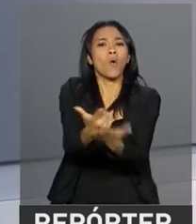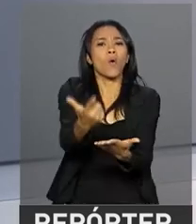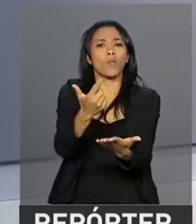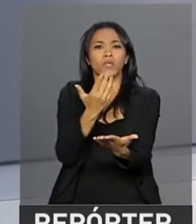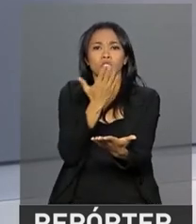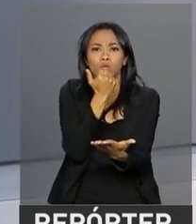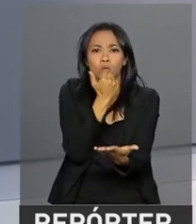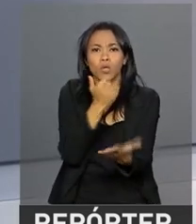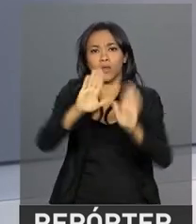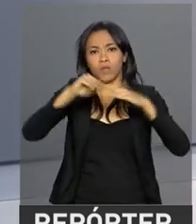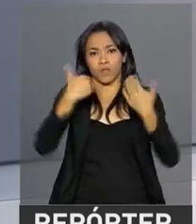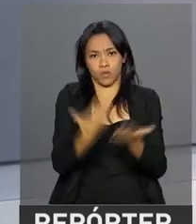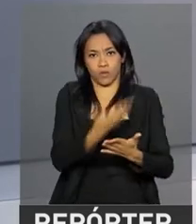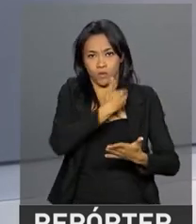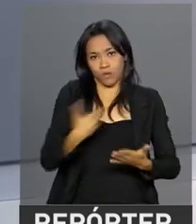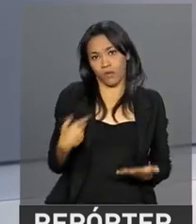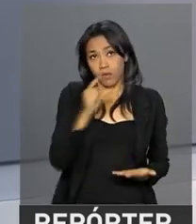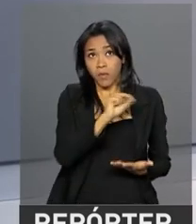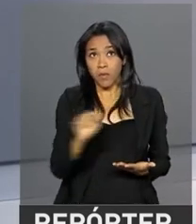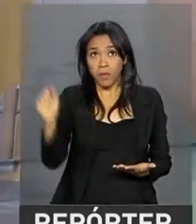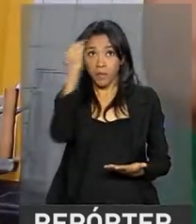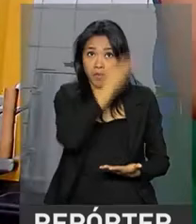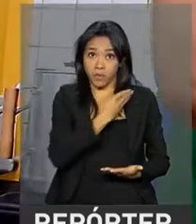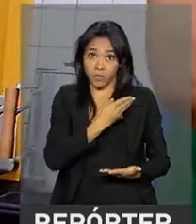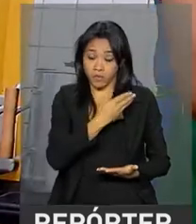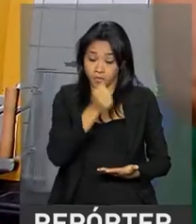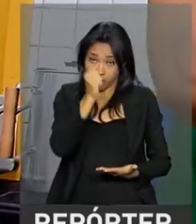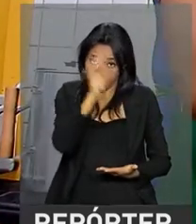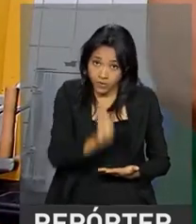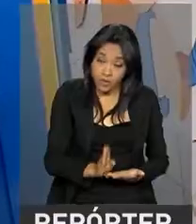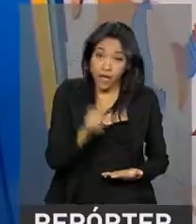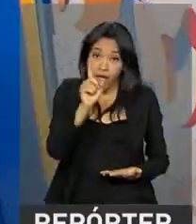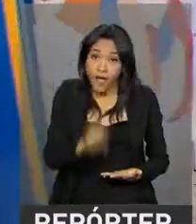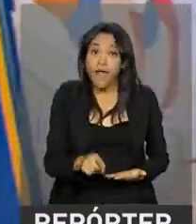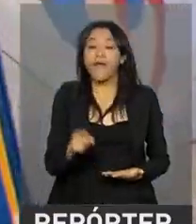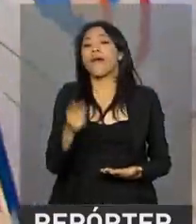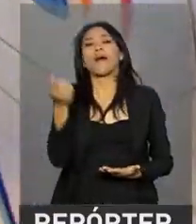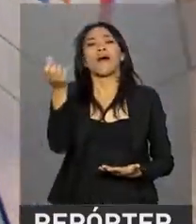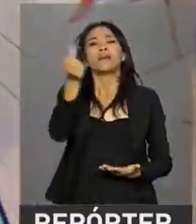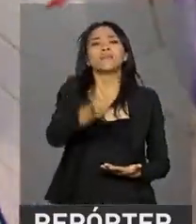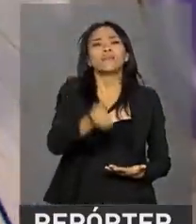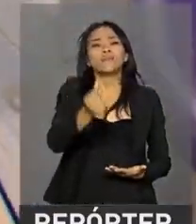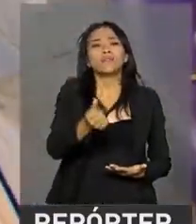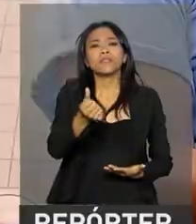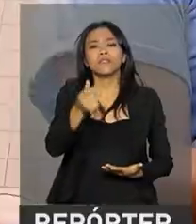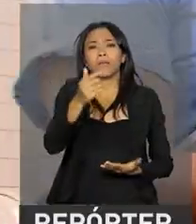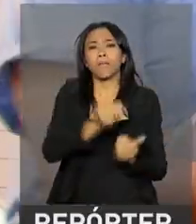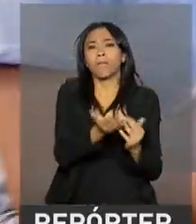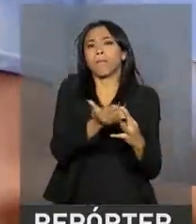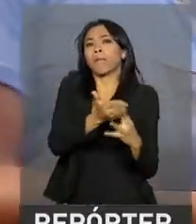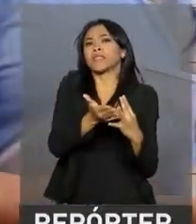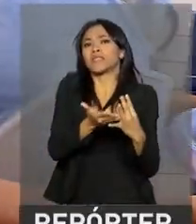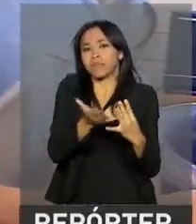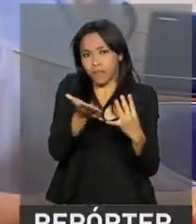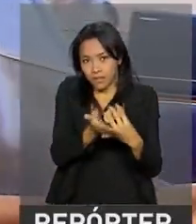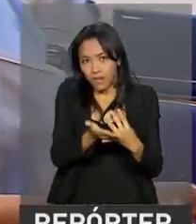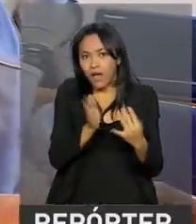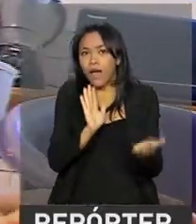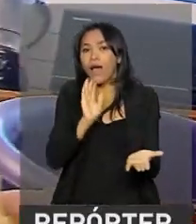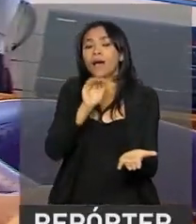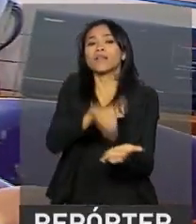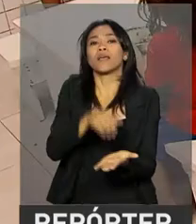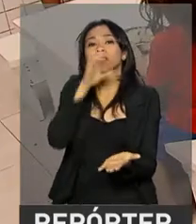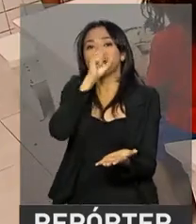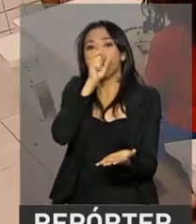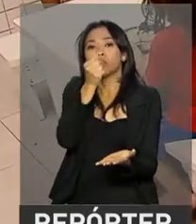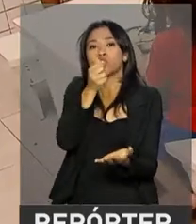públicas de todo o país essa é a sexta parcela do programa nacional de alimentação escolar será depositada até sábado